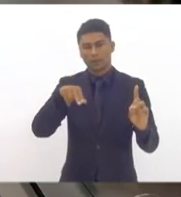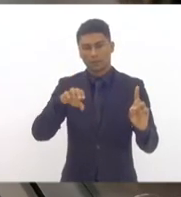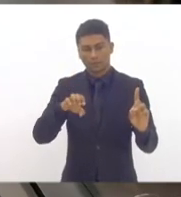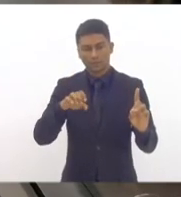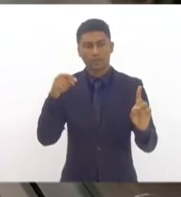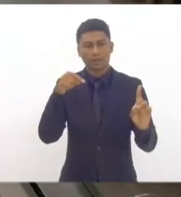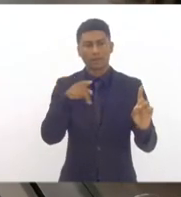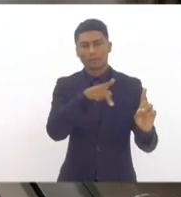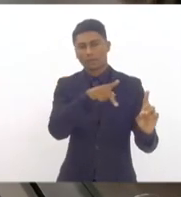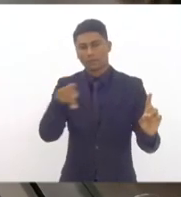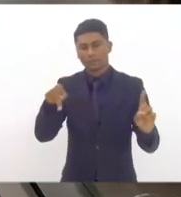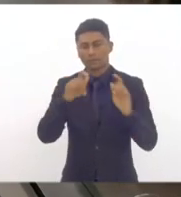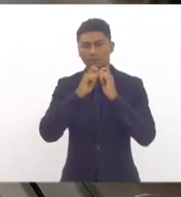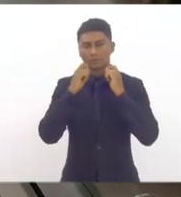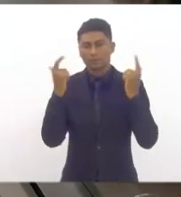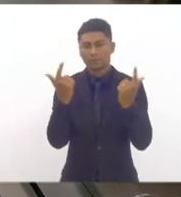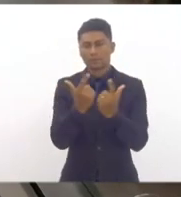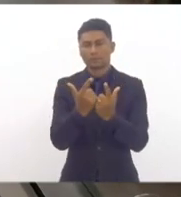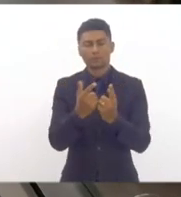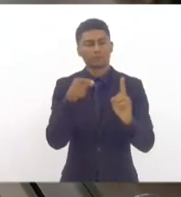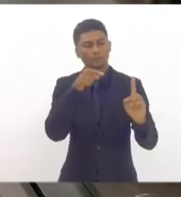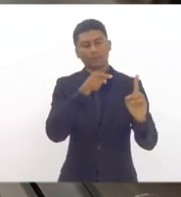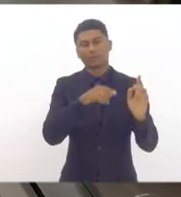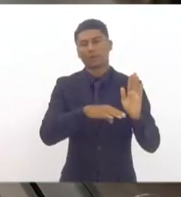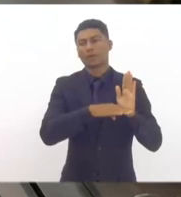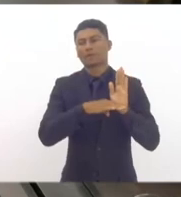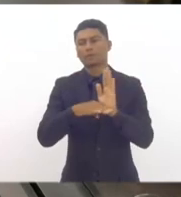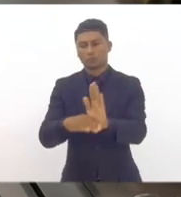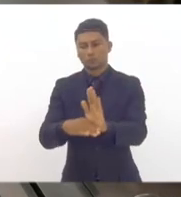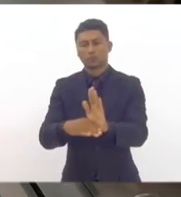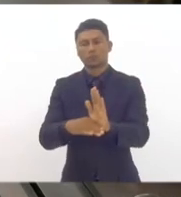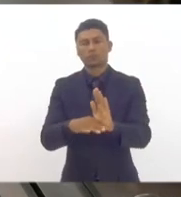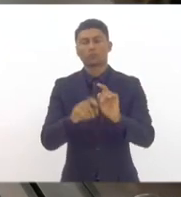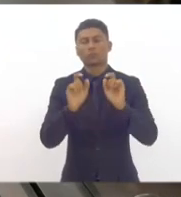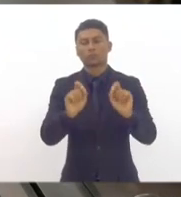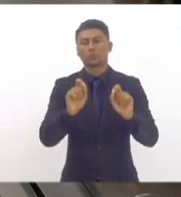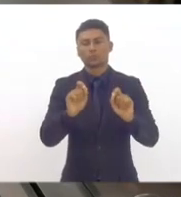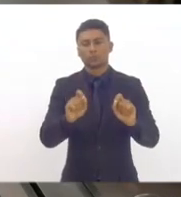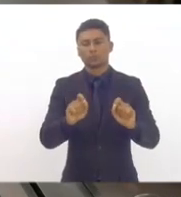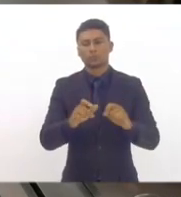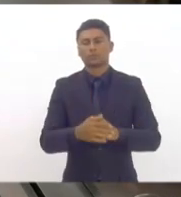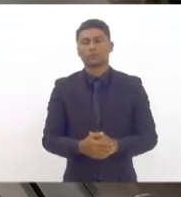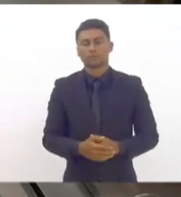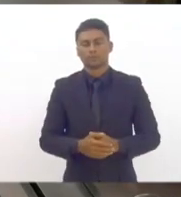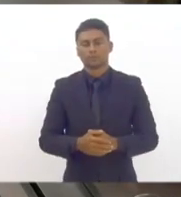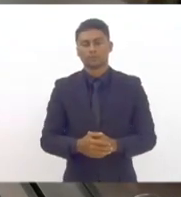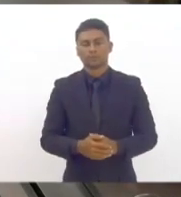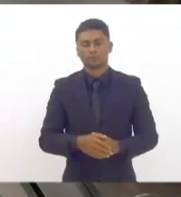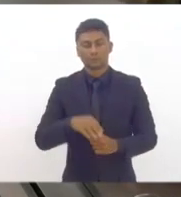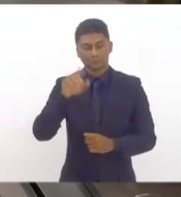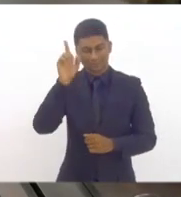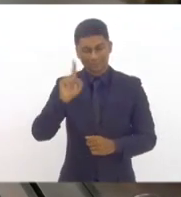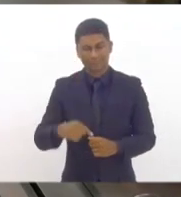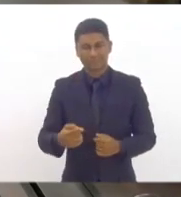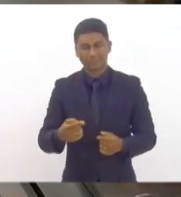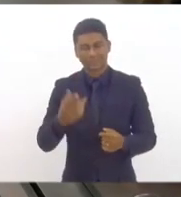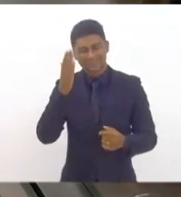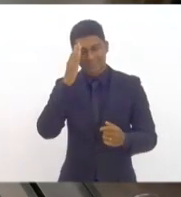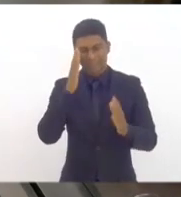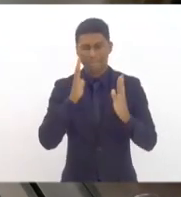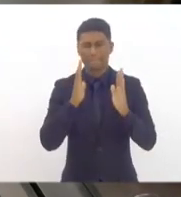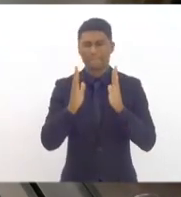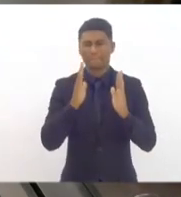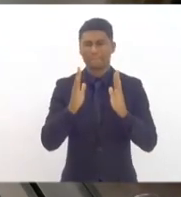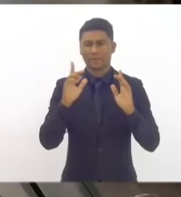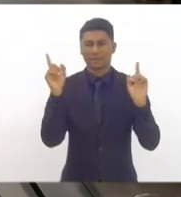da Alerj, que ajudou e muito aí na questão das publicações, dado o exíguo prazo de todo esse